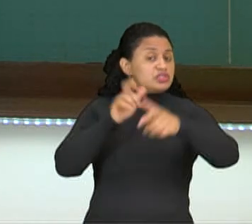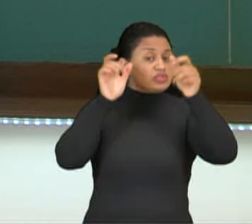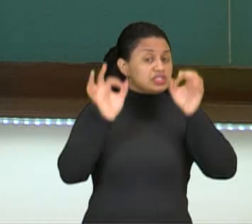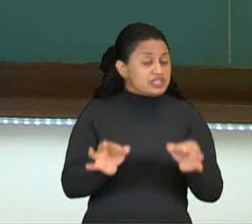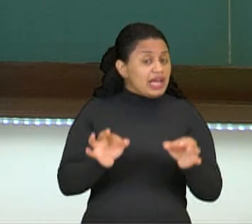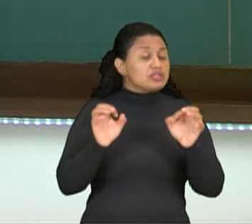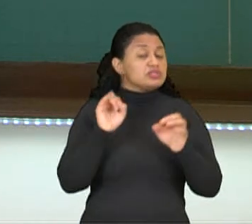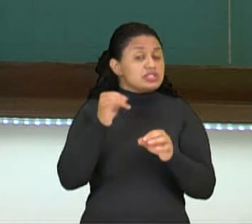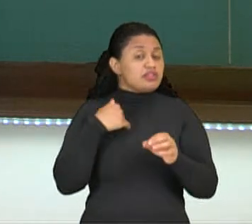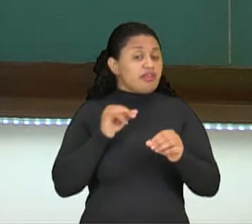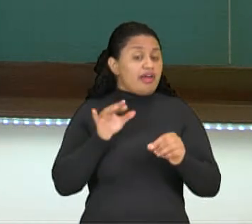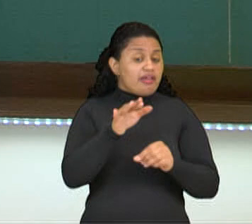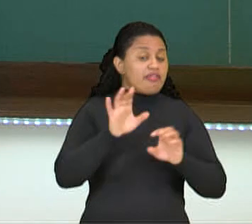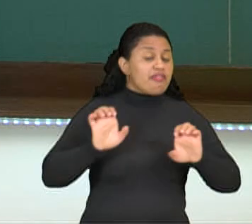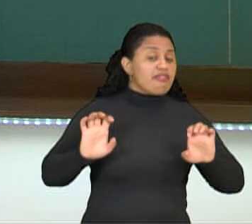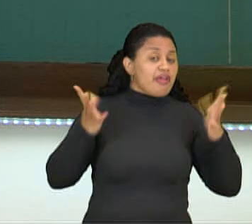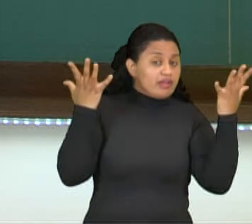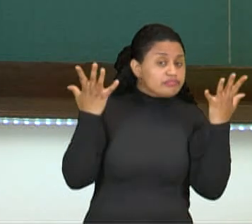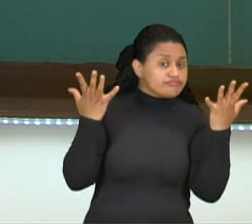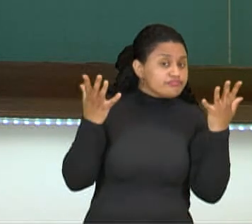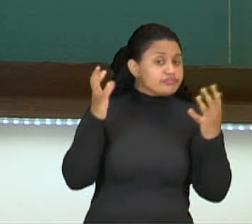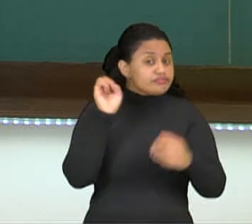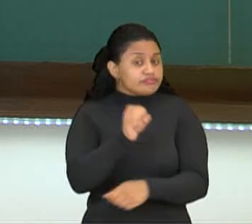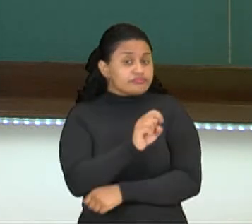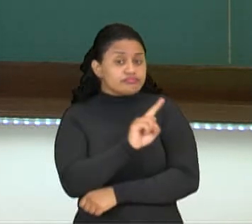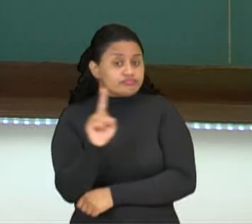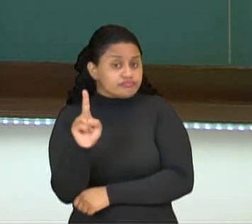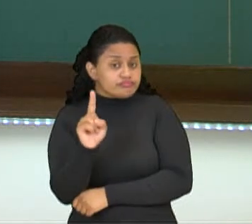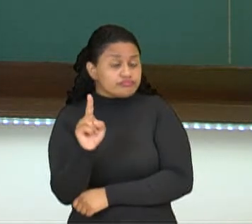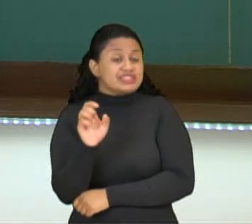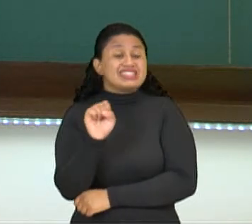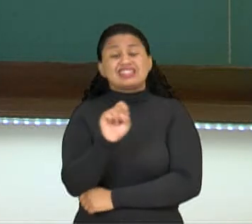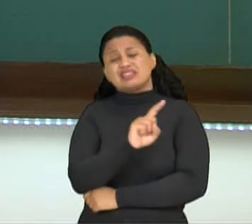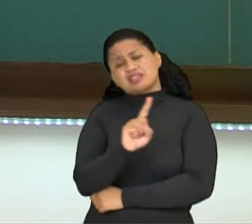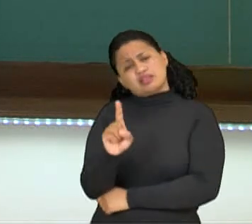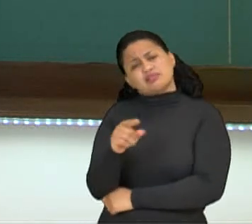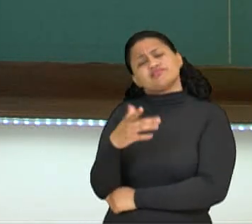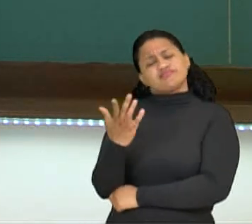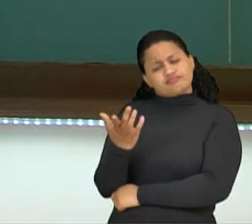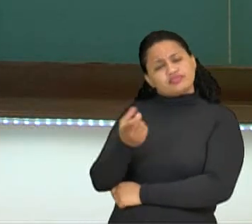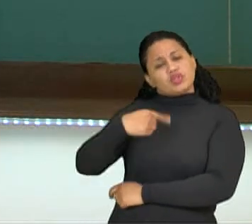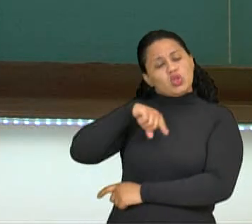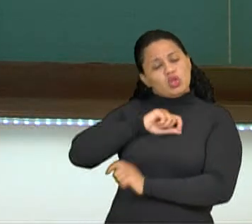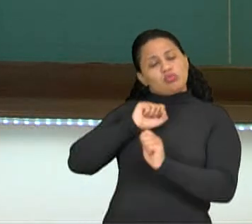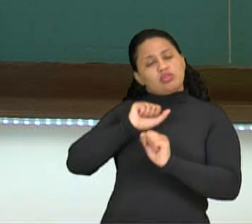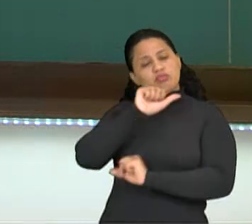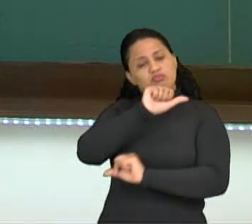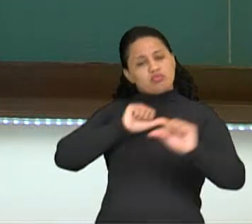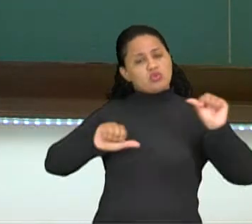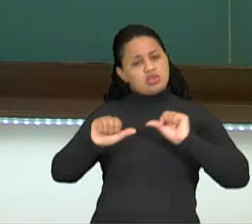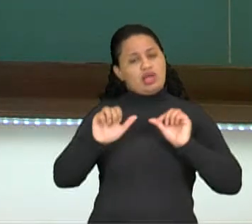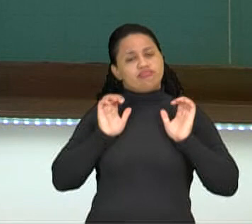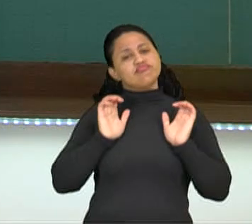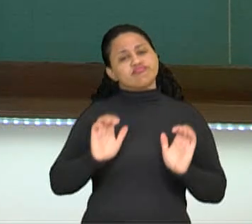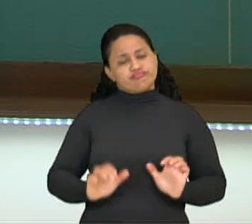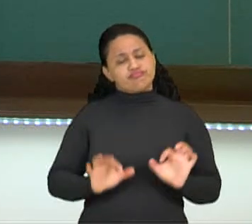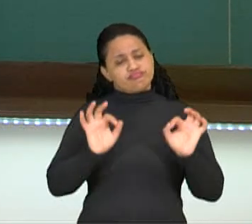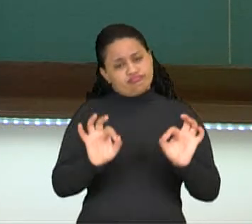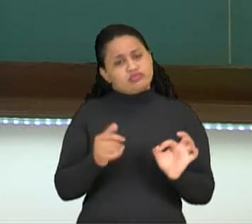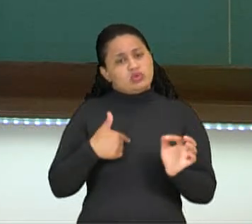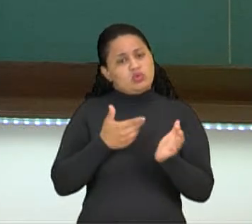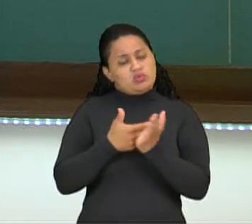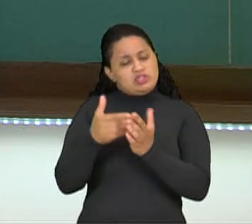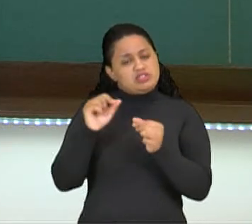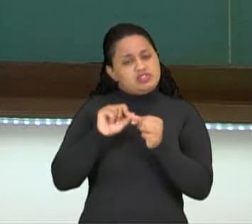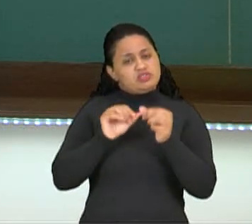ocasiões? Sim ou não? Se não, nós podemos mudar esse comportamento, né? A partir de